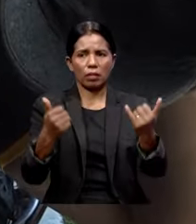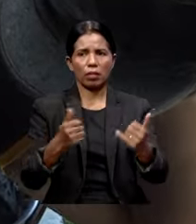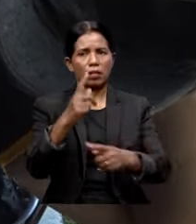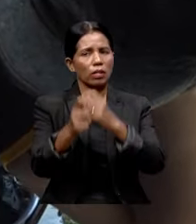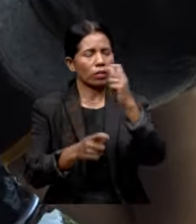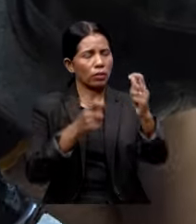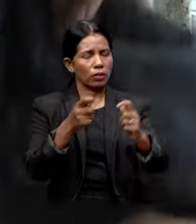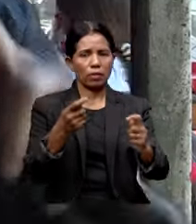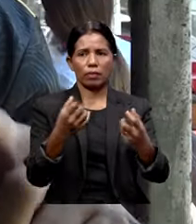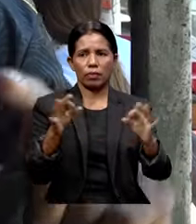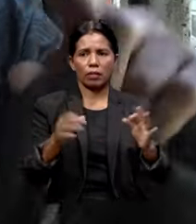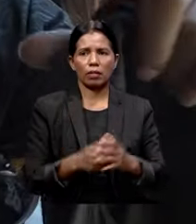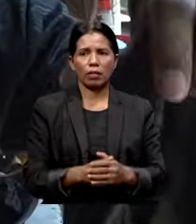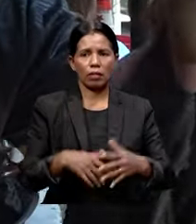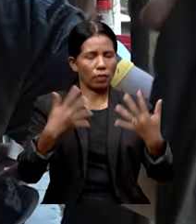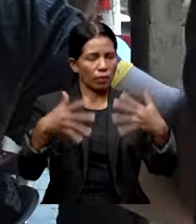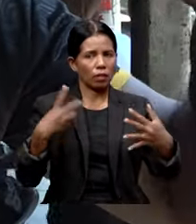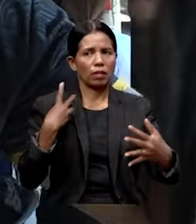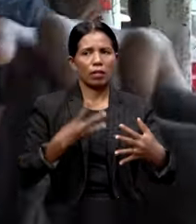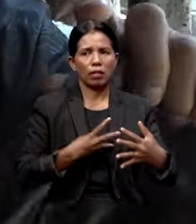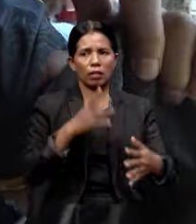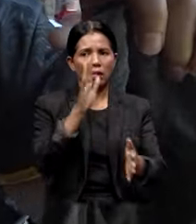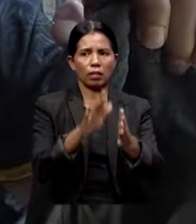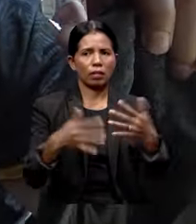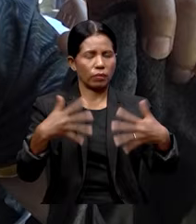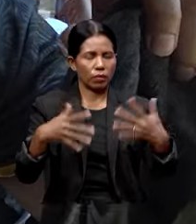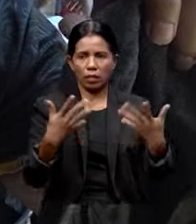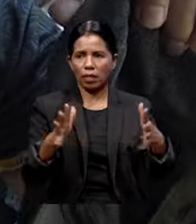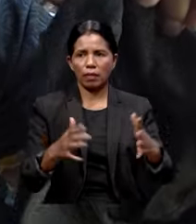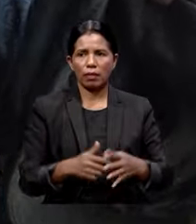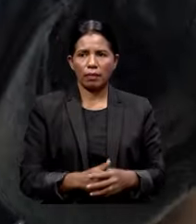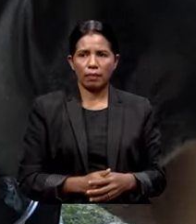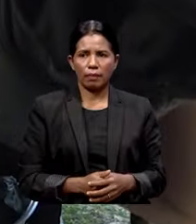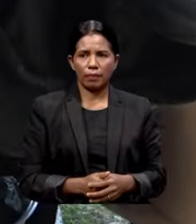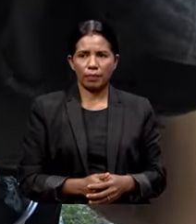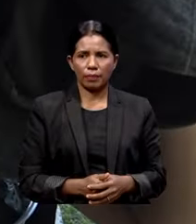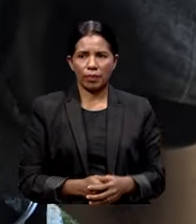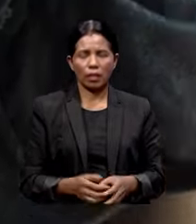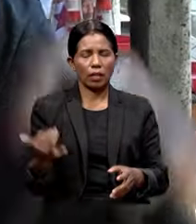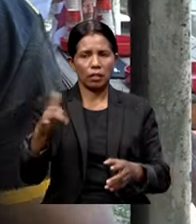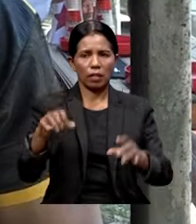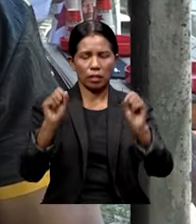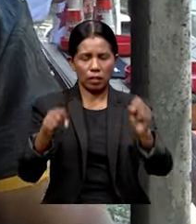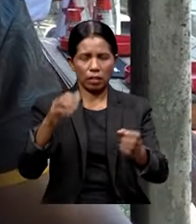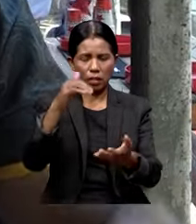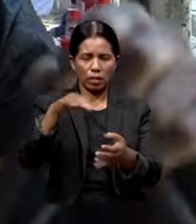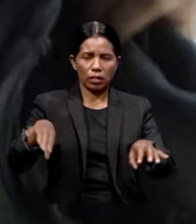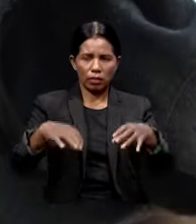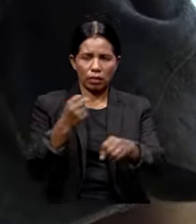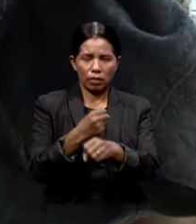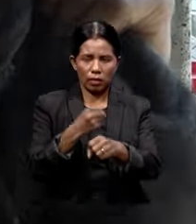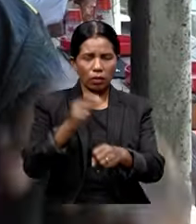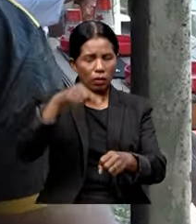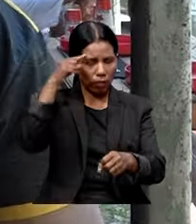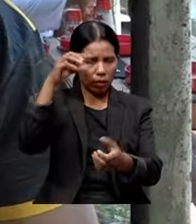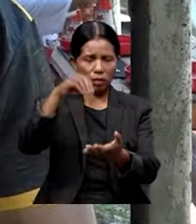tena. Nebe funu ema to minimiza na funu lehena kwa atla hena nebe sira tengi frisu makas governo tengi kriya